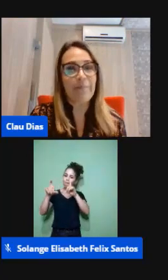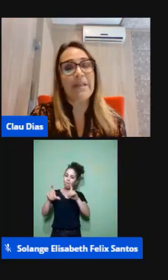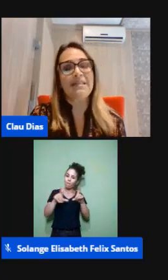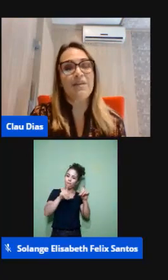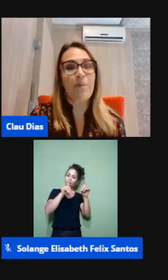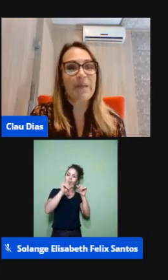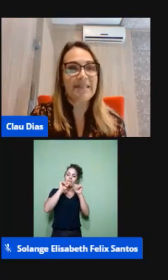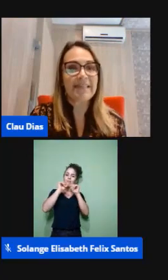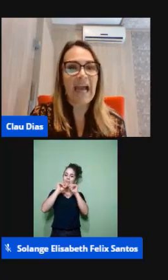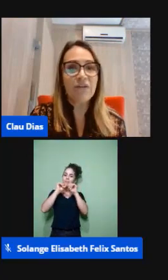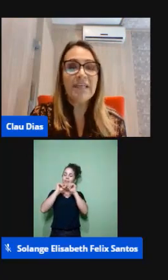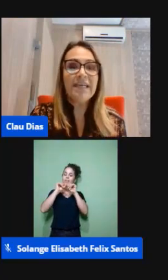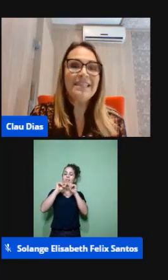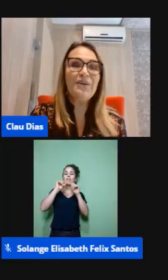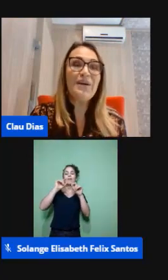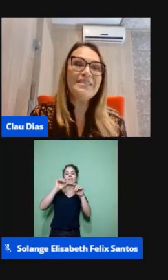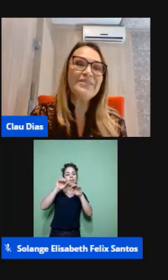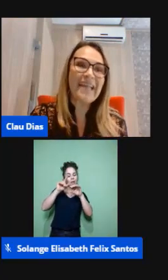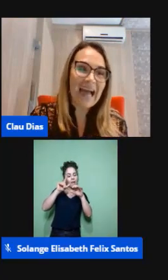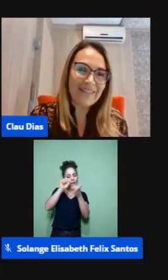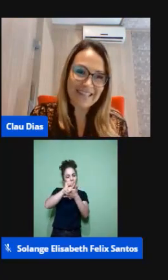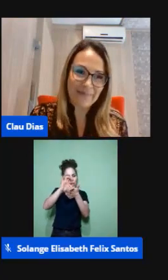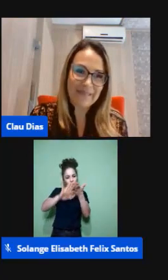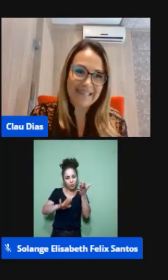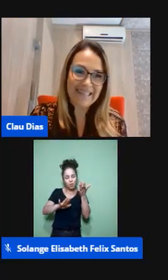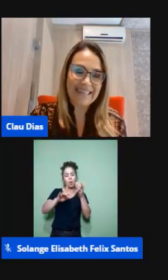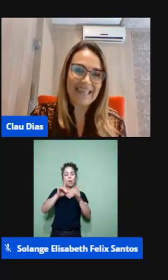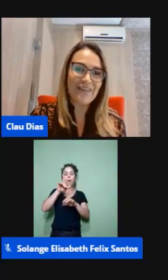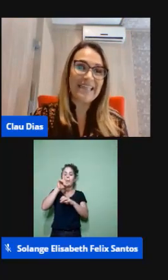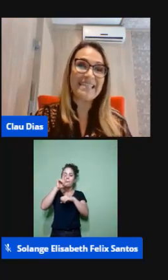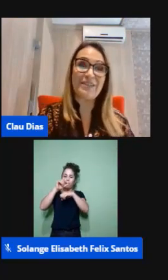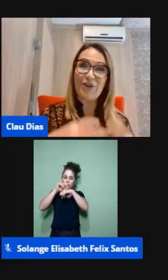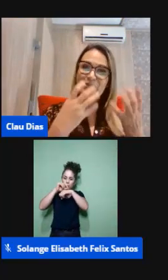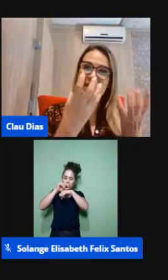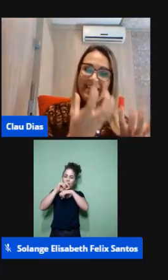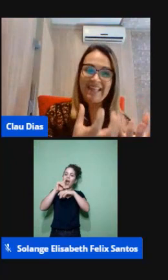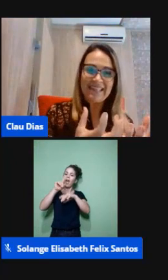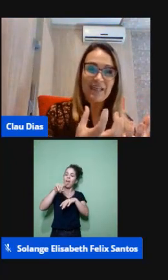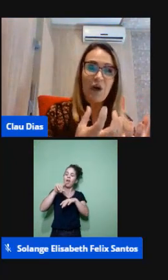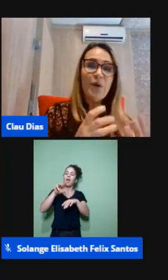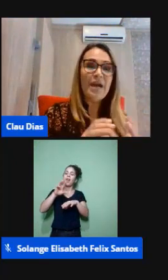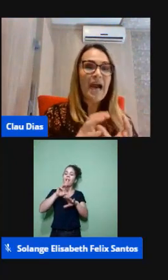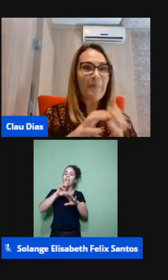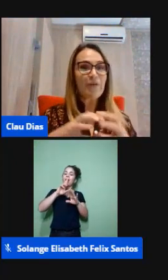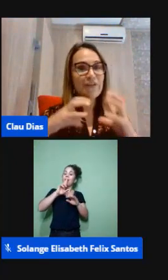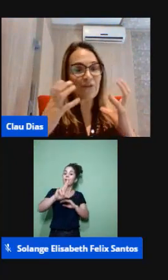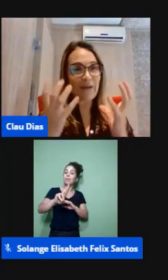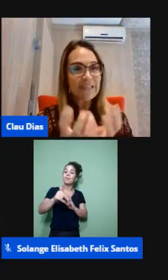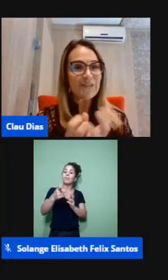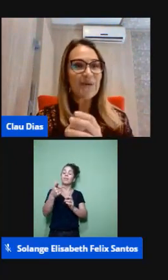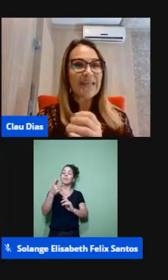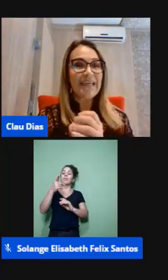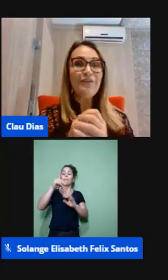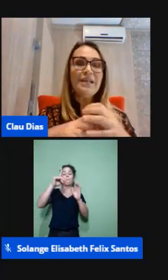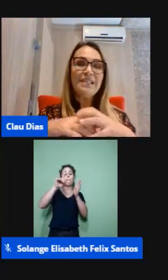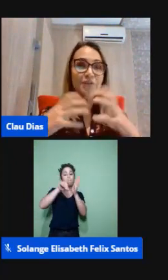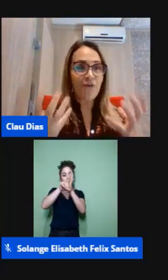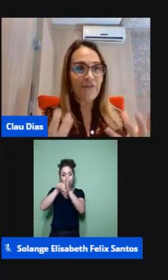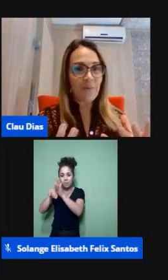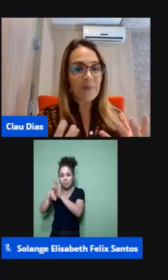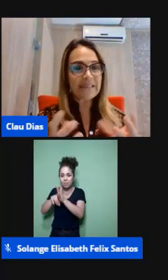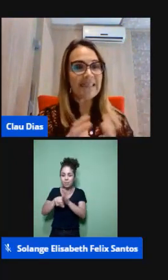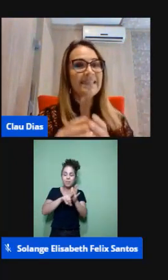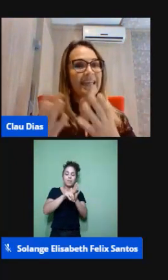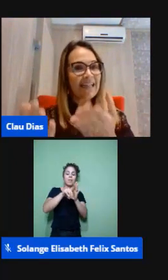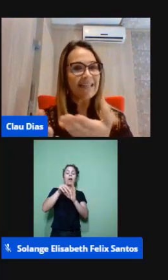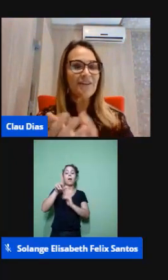bichinhos sendo apresentados. Então, é o resultado dessa pesquisa, né? Então, a criança trouxe uma inquietação, a professora abraçou aquilo,